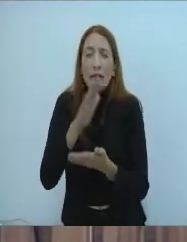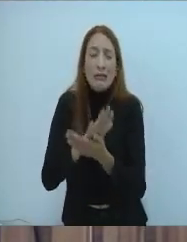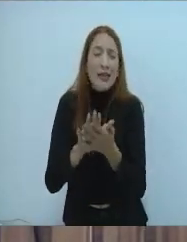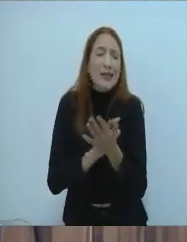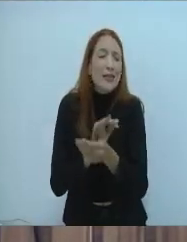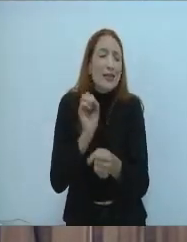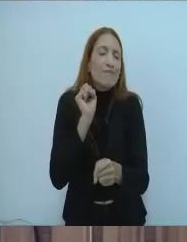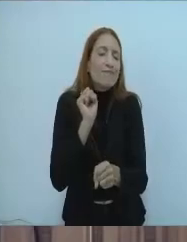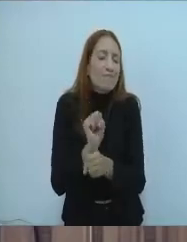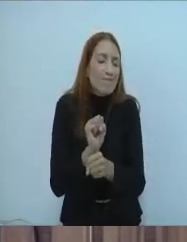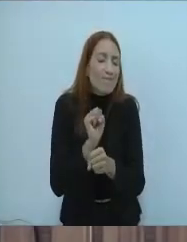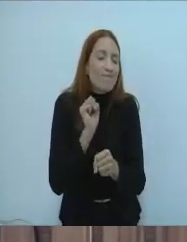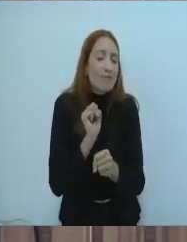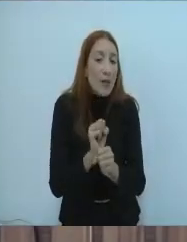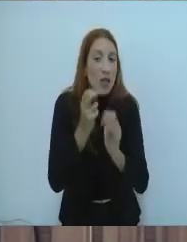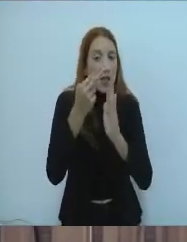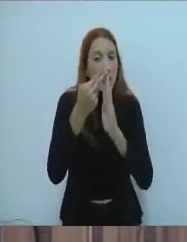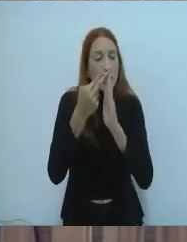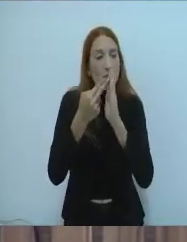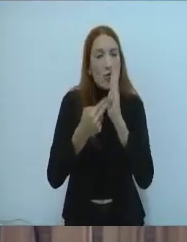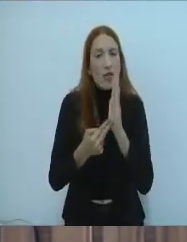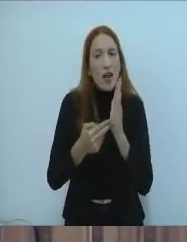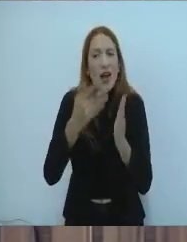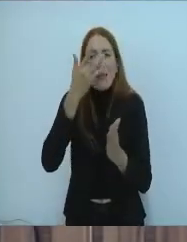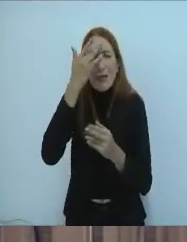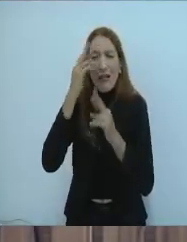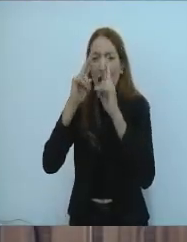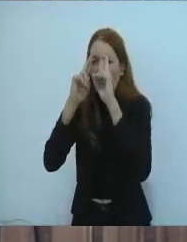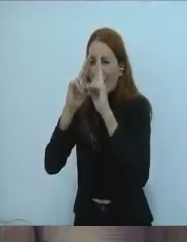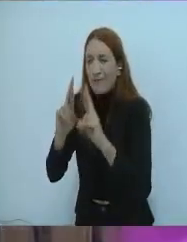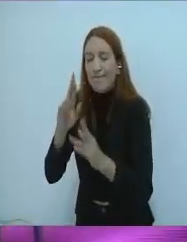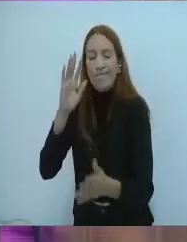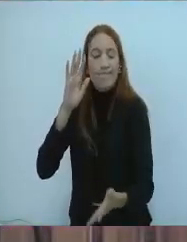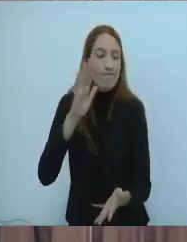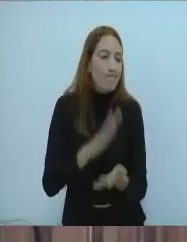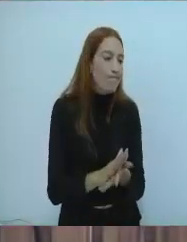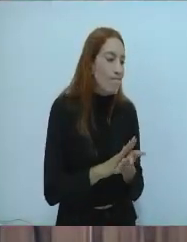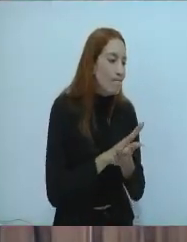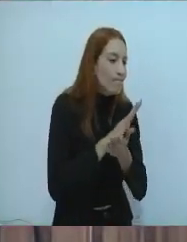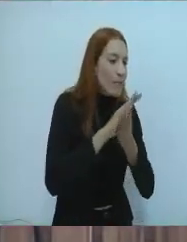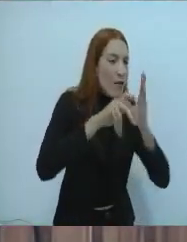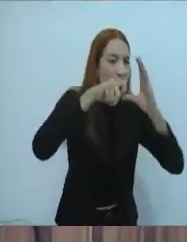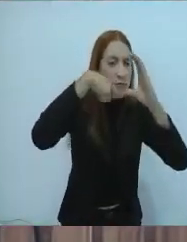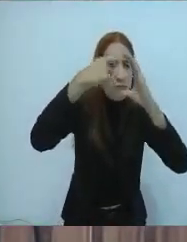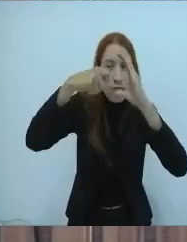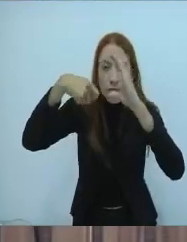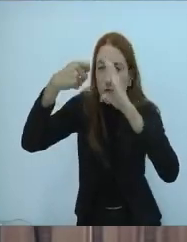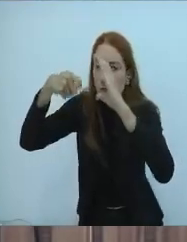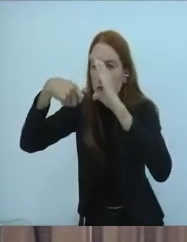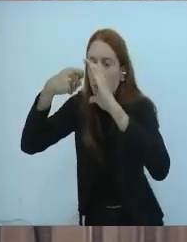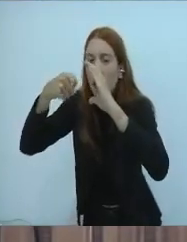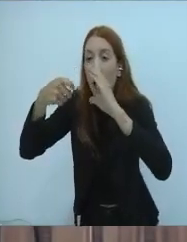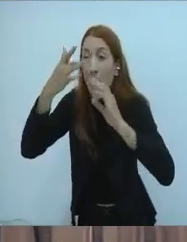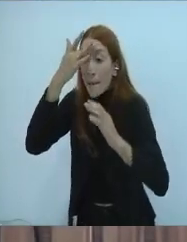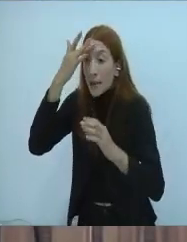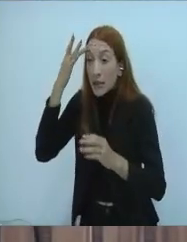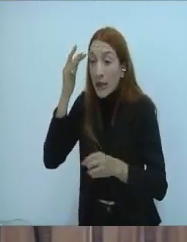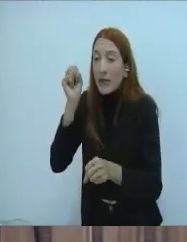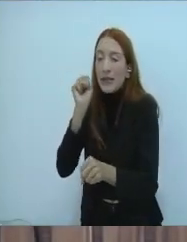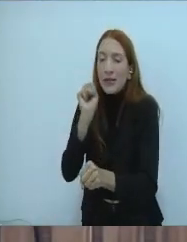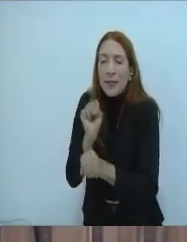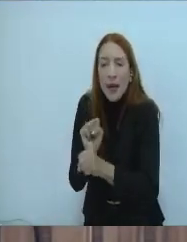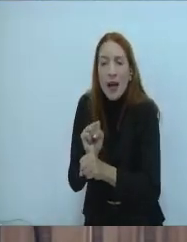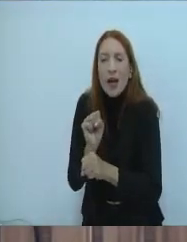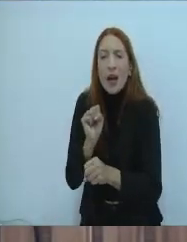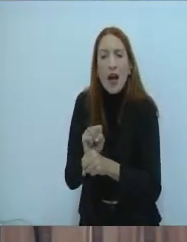e de forma desacerbada e desrespeitosa filmando esses pacientes eles estavam ali aguardando o momento